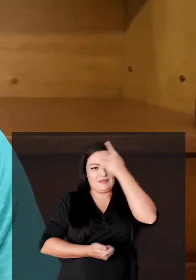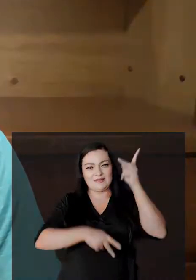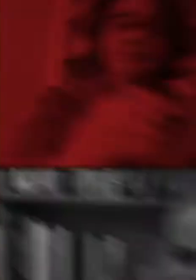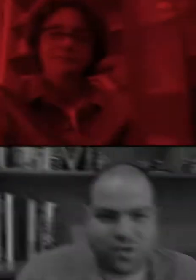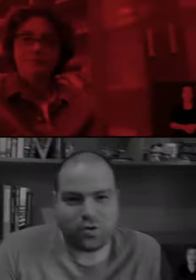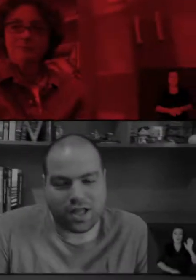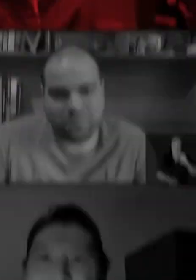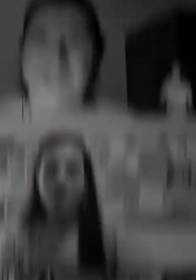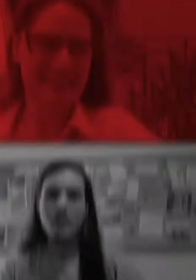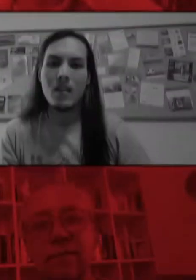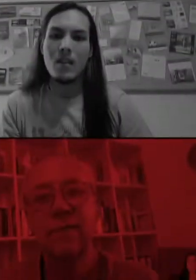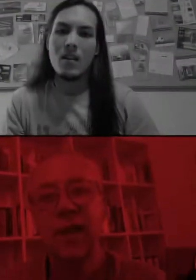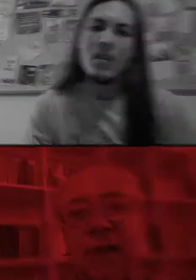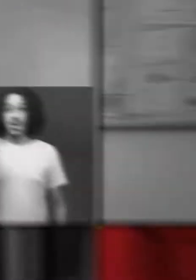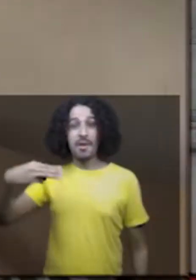públicos.